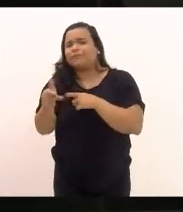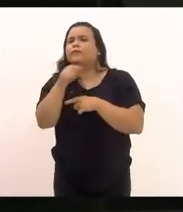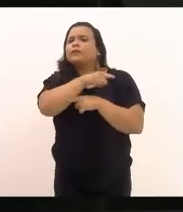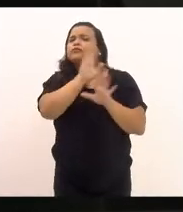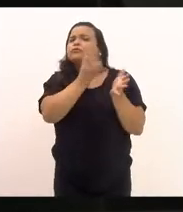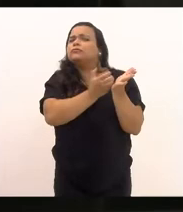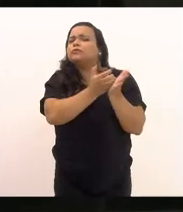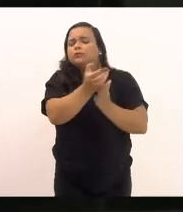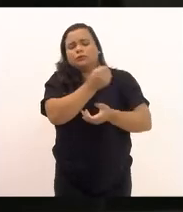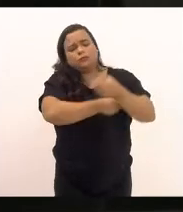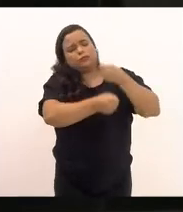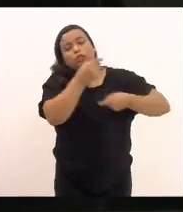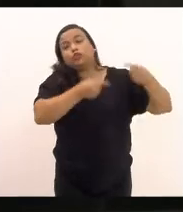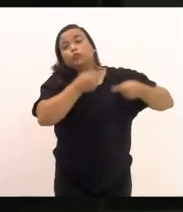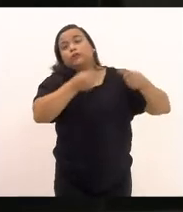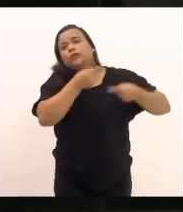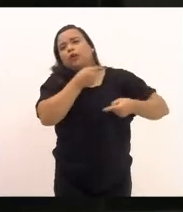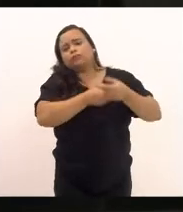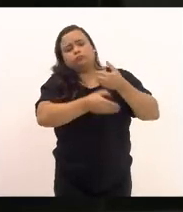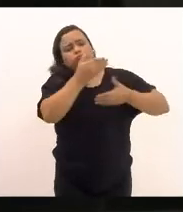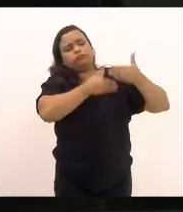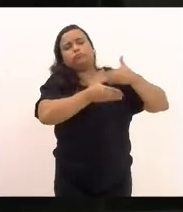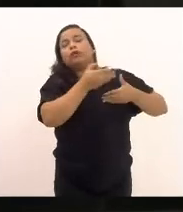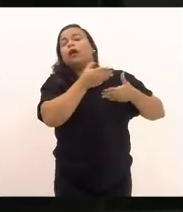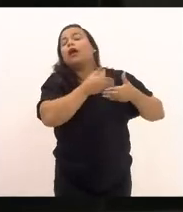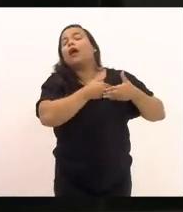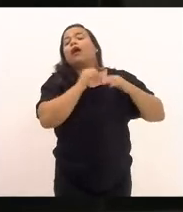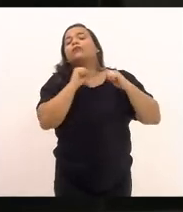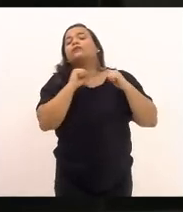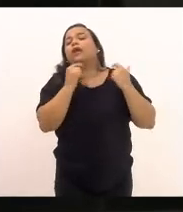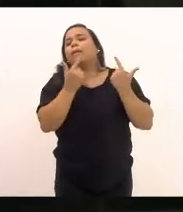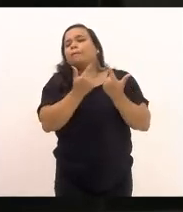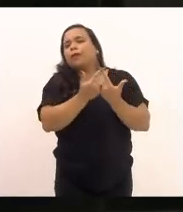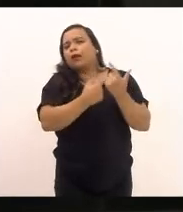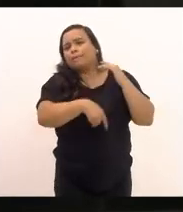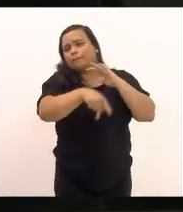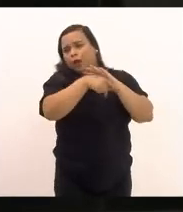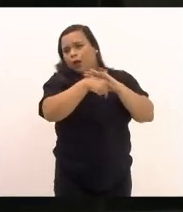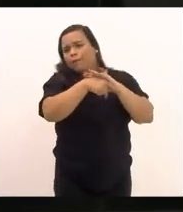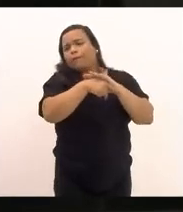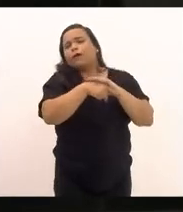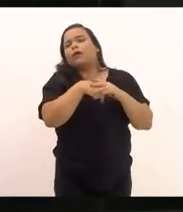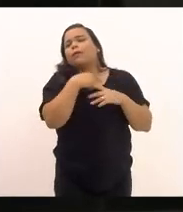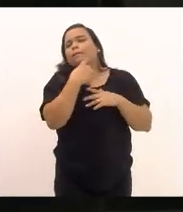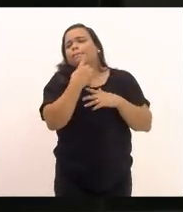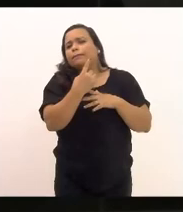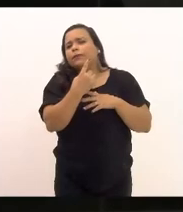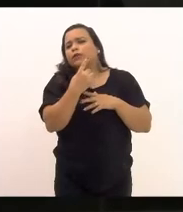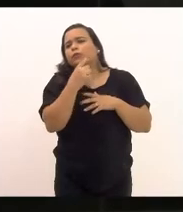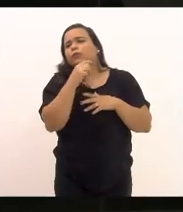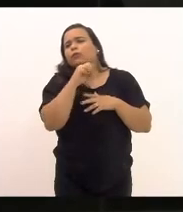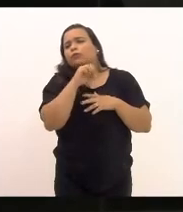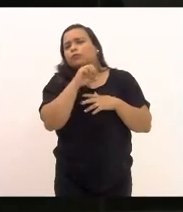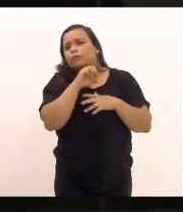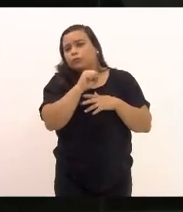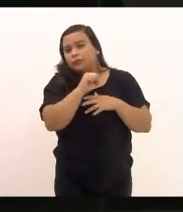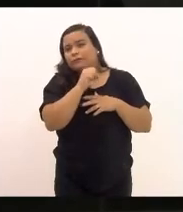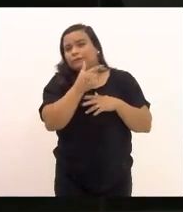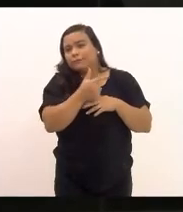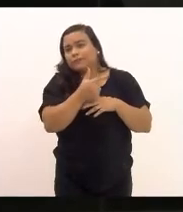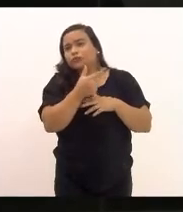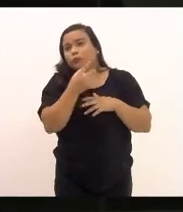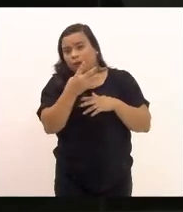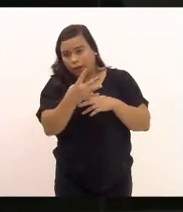de 1824, que esse tema vinha sendo discutido, e ele só é